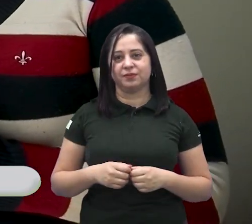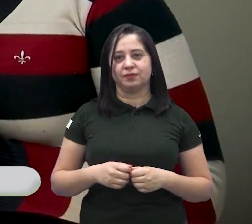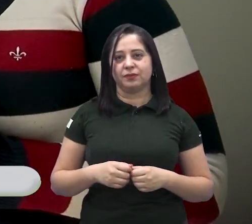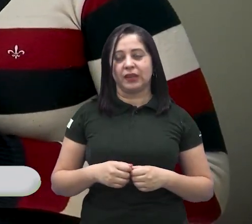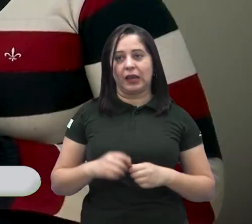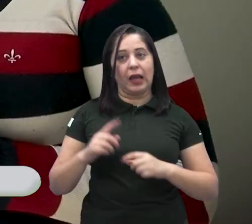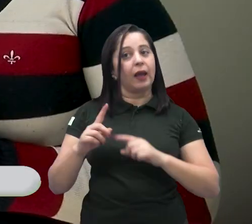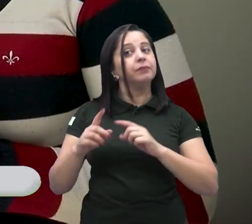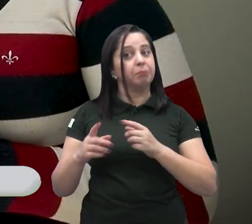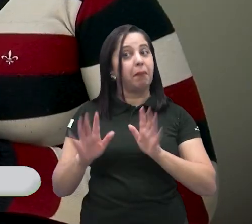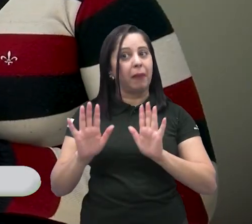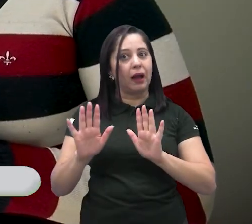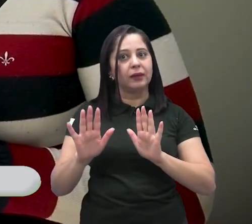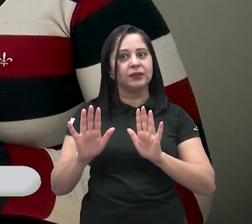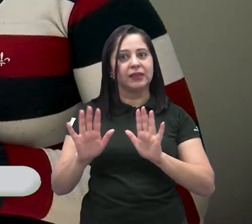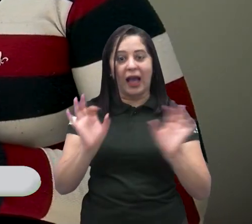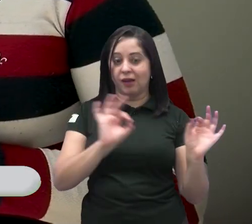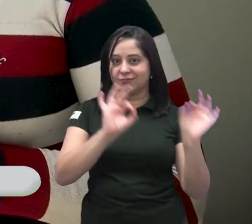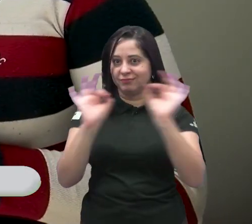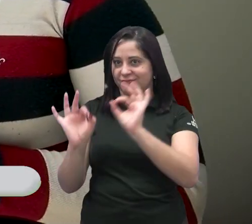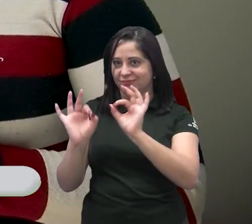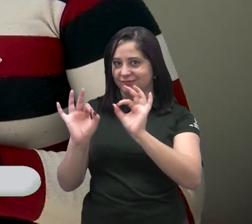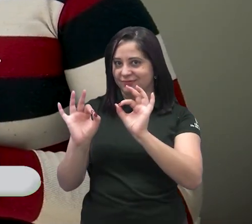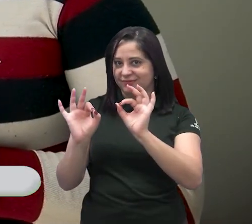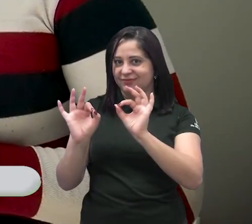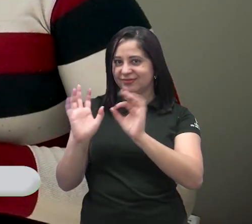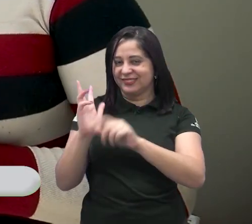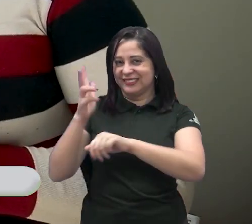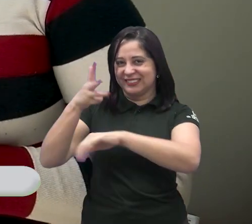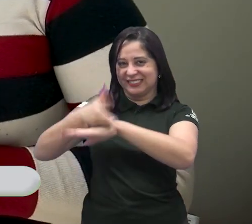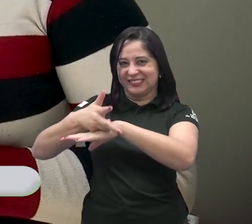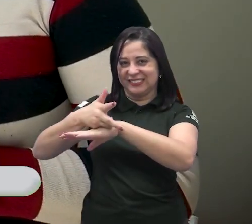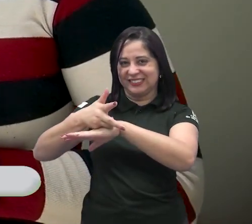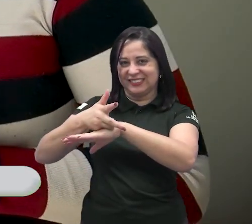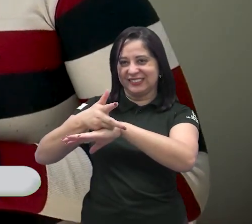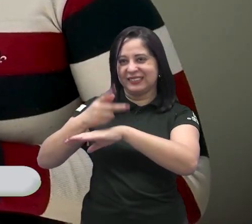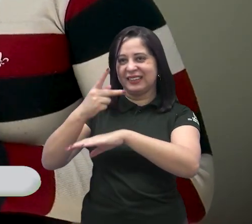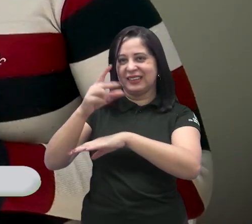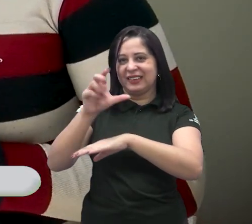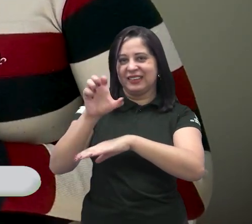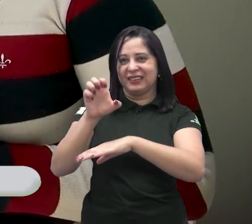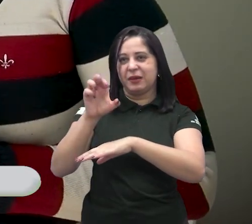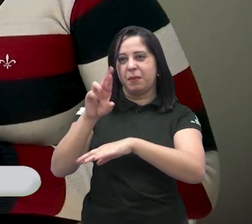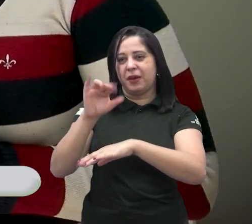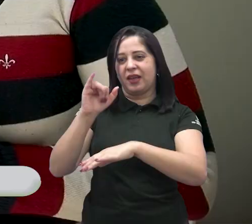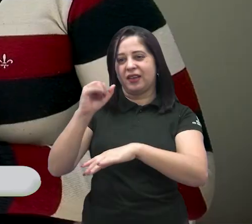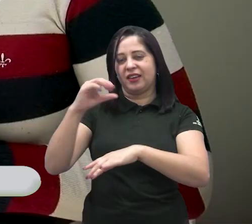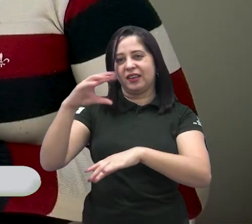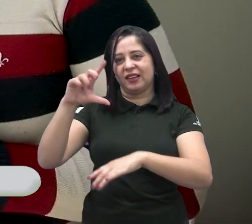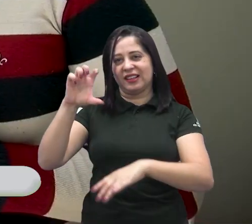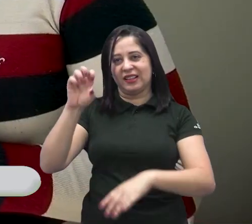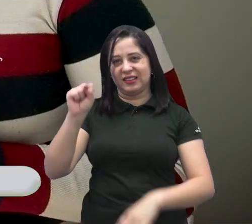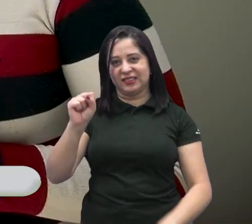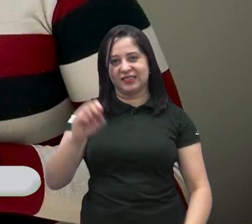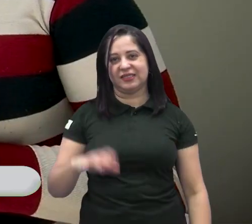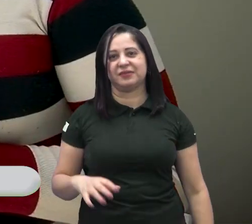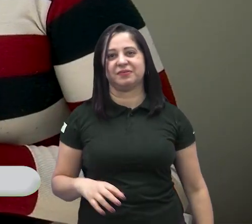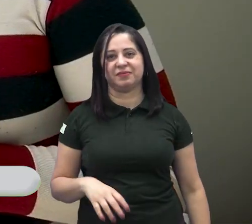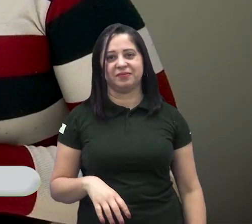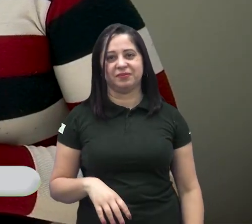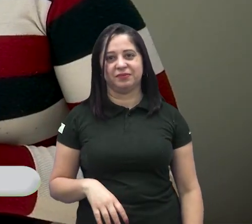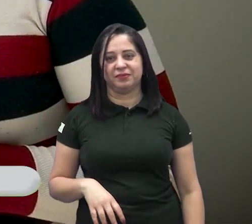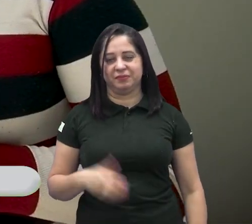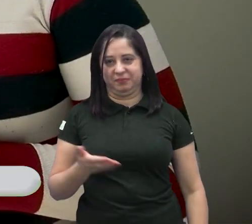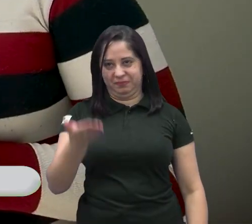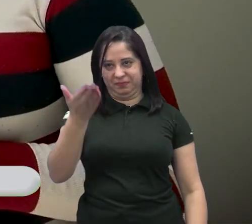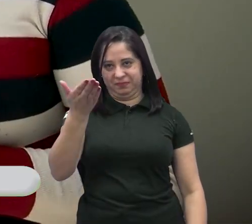para o estúdio, imagens agora do nosso cinegrafista Péricles Rizzi, com essas imagens aí dos procedimentos, viu? Eu volto com